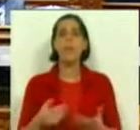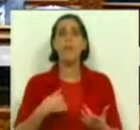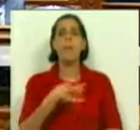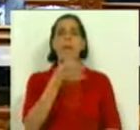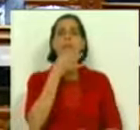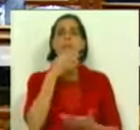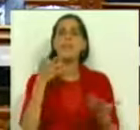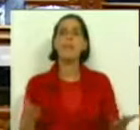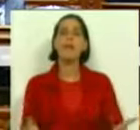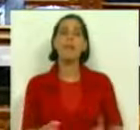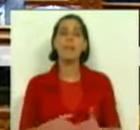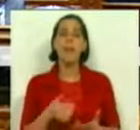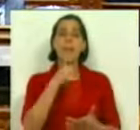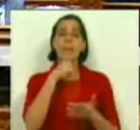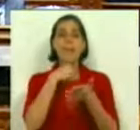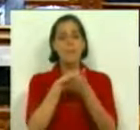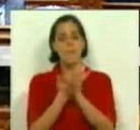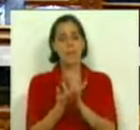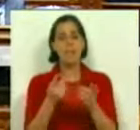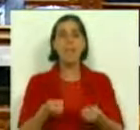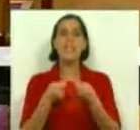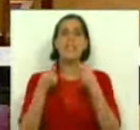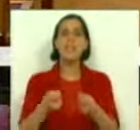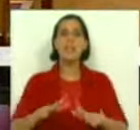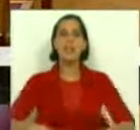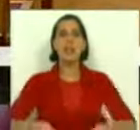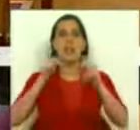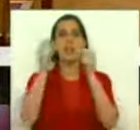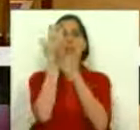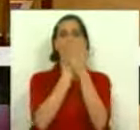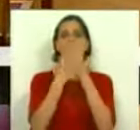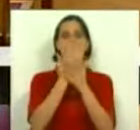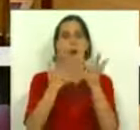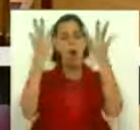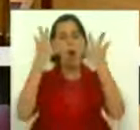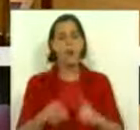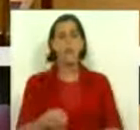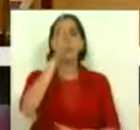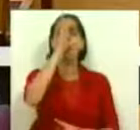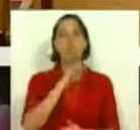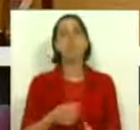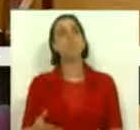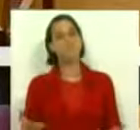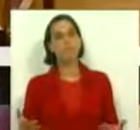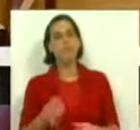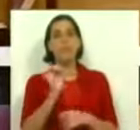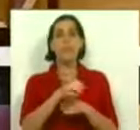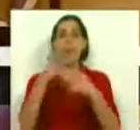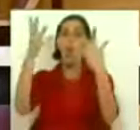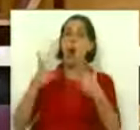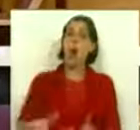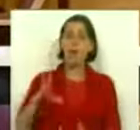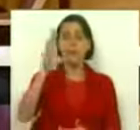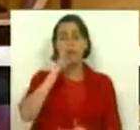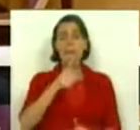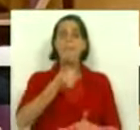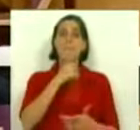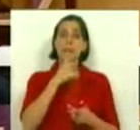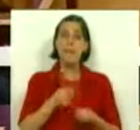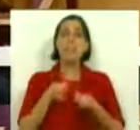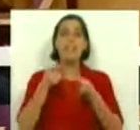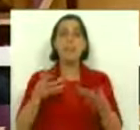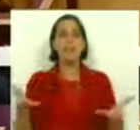Vamos falar de medidas de incentivo ao crescimento económico no Orçamento de Estado. Sim, no Orçamento de Estado,